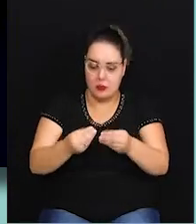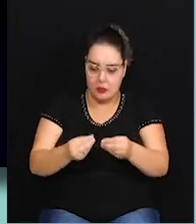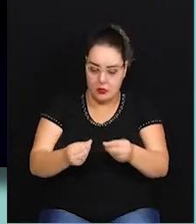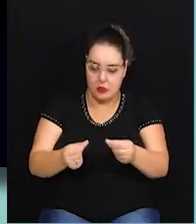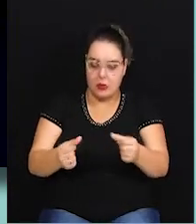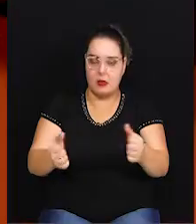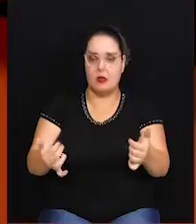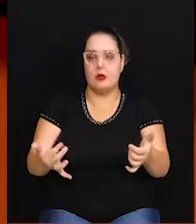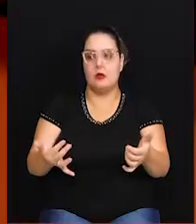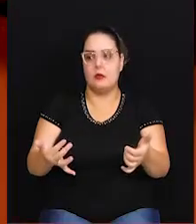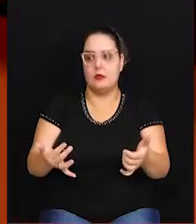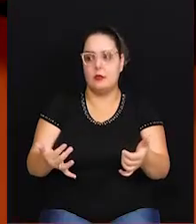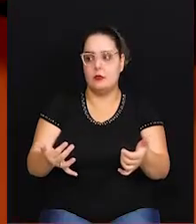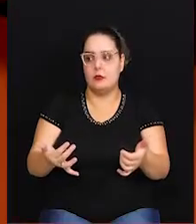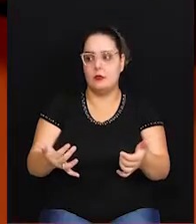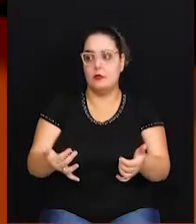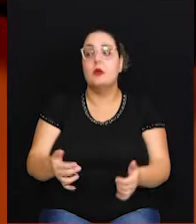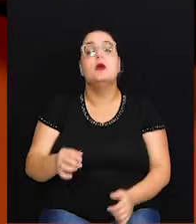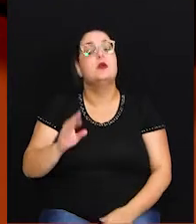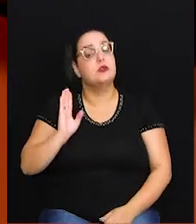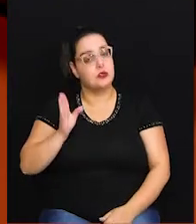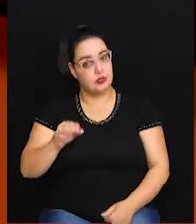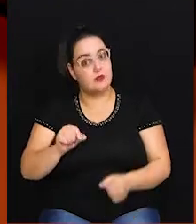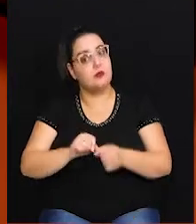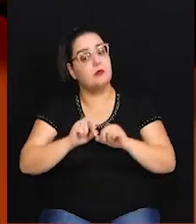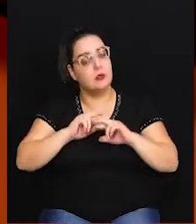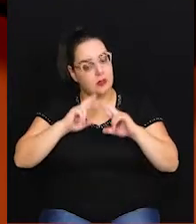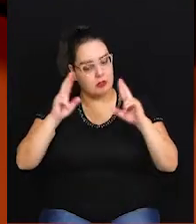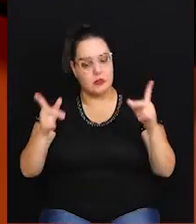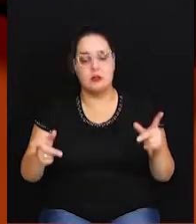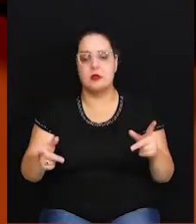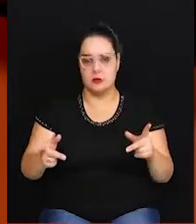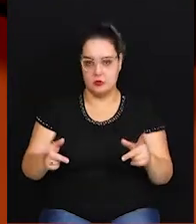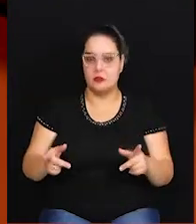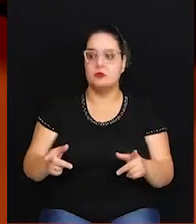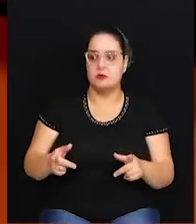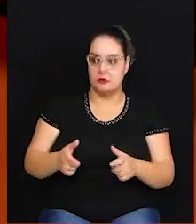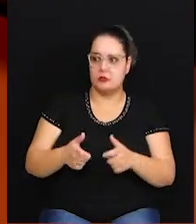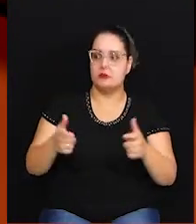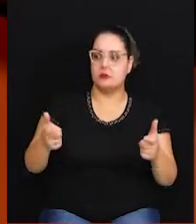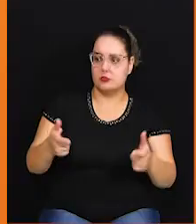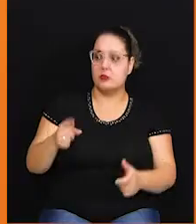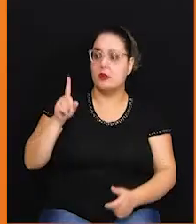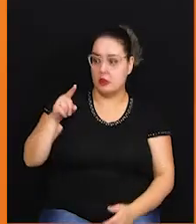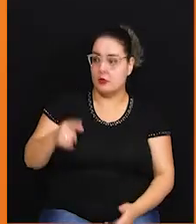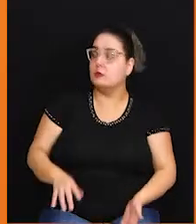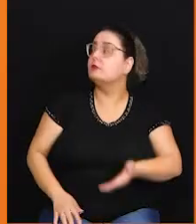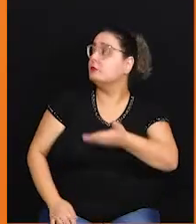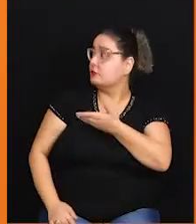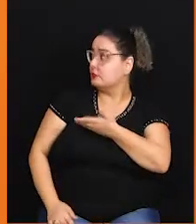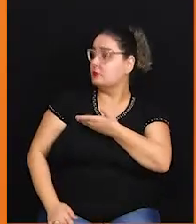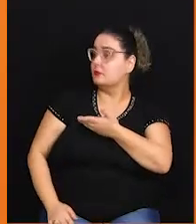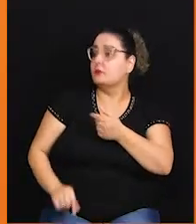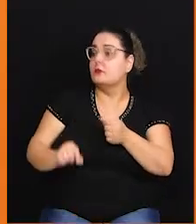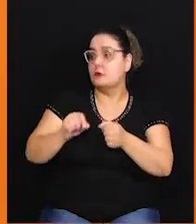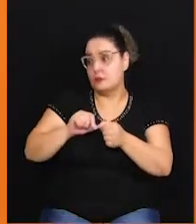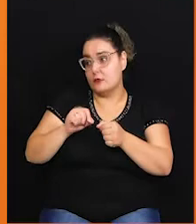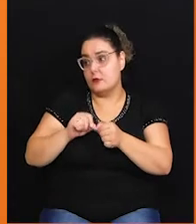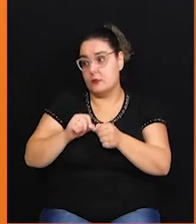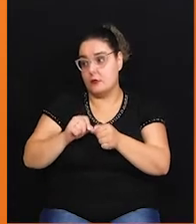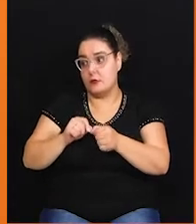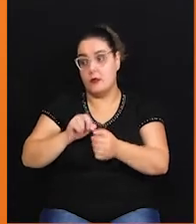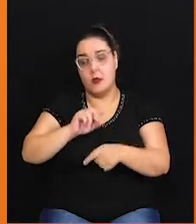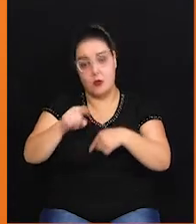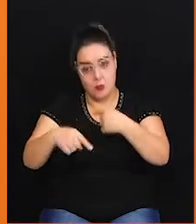para se degradar. Já faria uma grande diferença. Não, sem dúvida, até é exatamente isso. Essa unidade vem